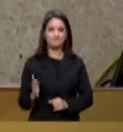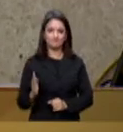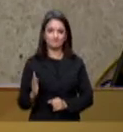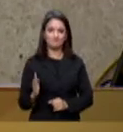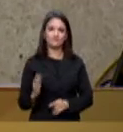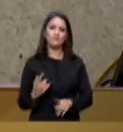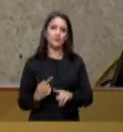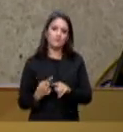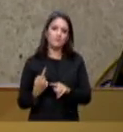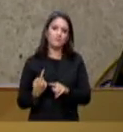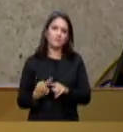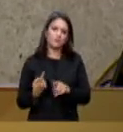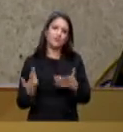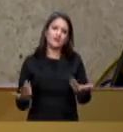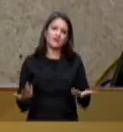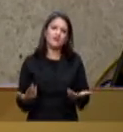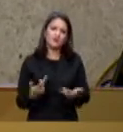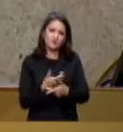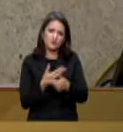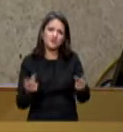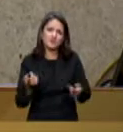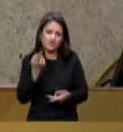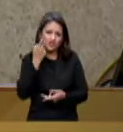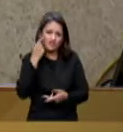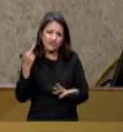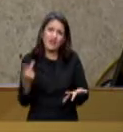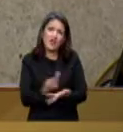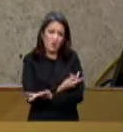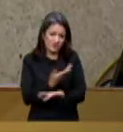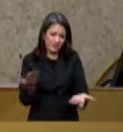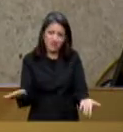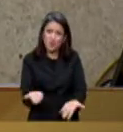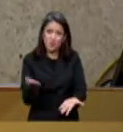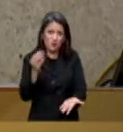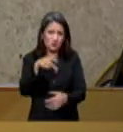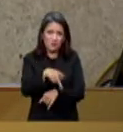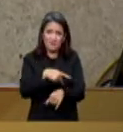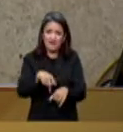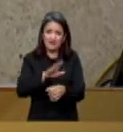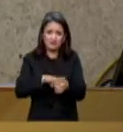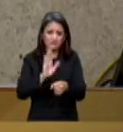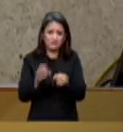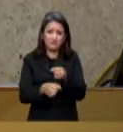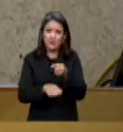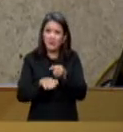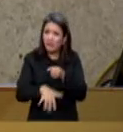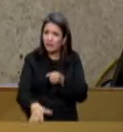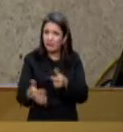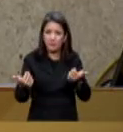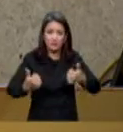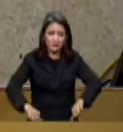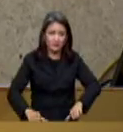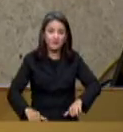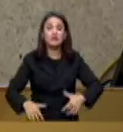dessa ineficiência que nós assistimos em relação ao saneamento do país. E, segundo eles,